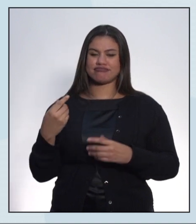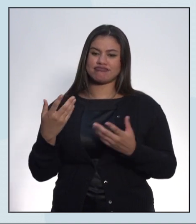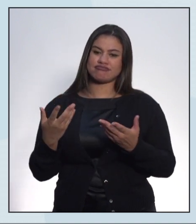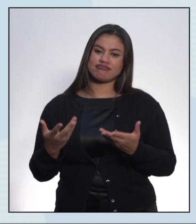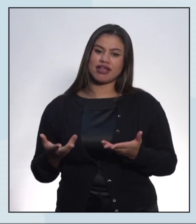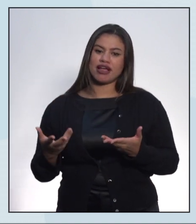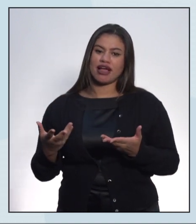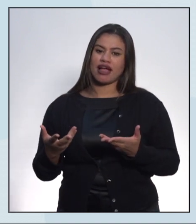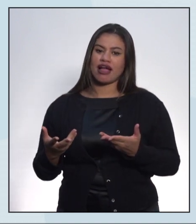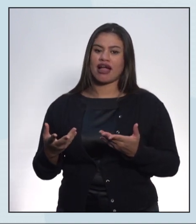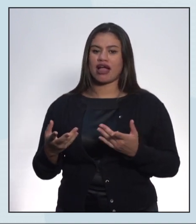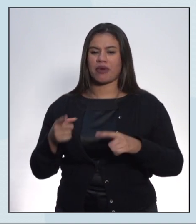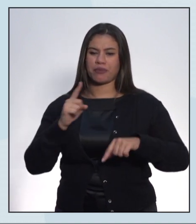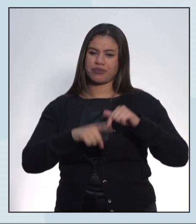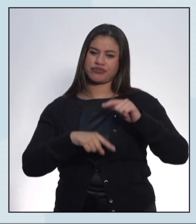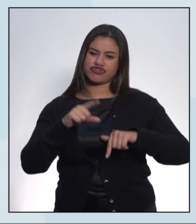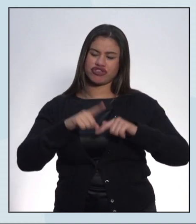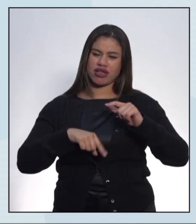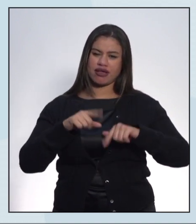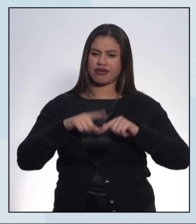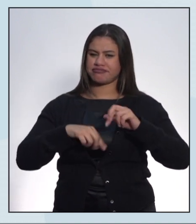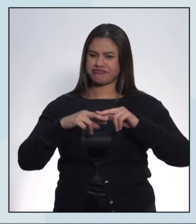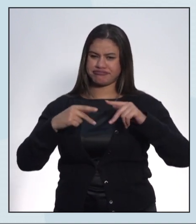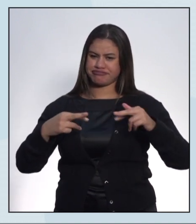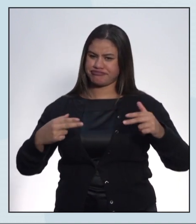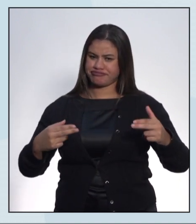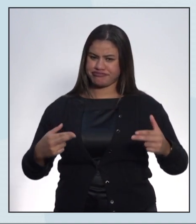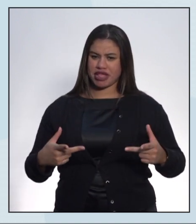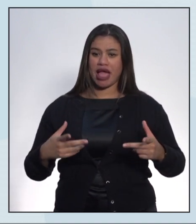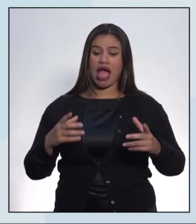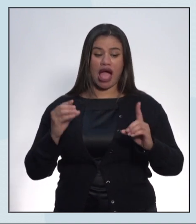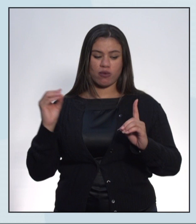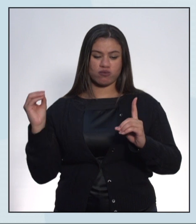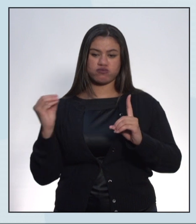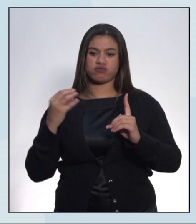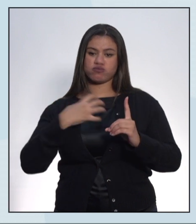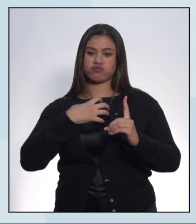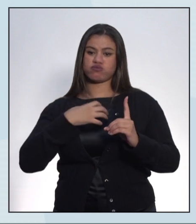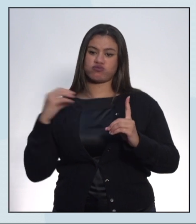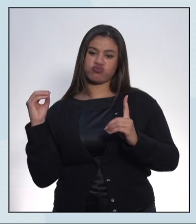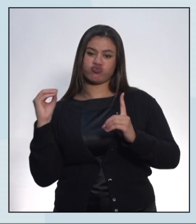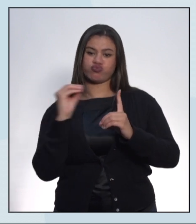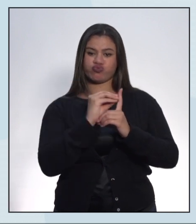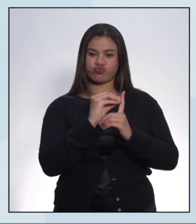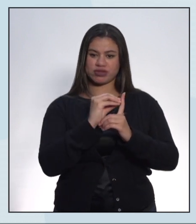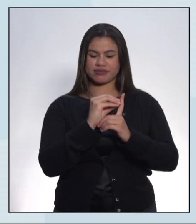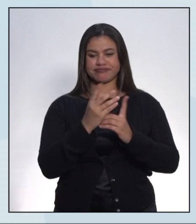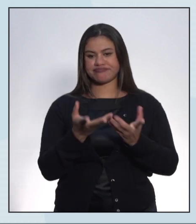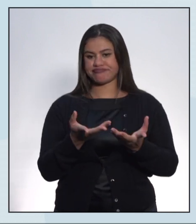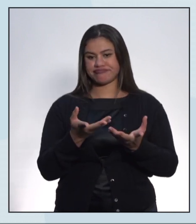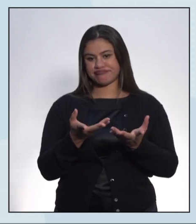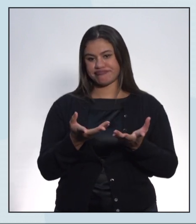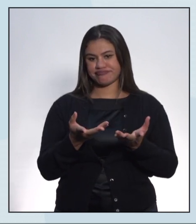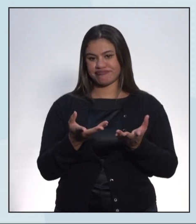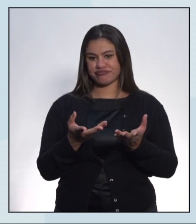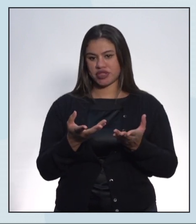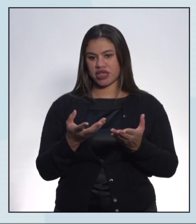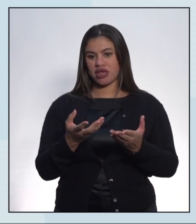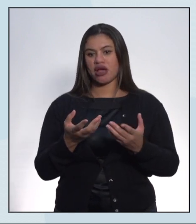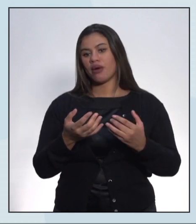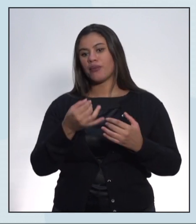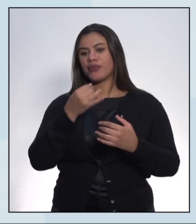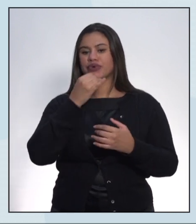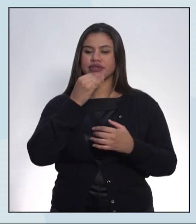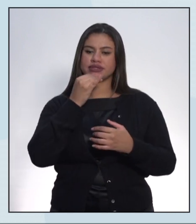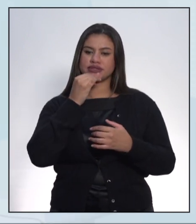seres inanimados, abstratos, de ações, qualidades, sentimentos próprios do homem. Ou seja, uma personificação se você procurar